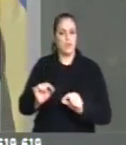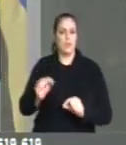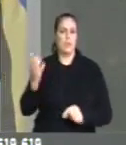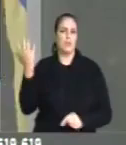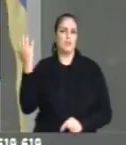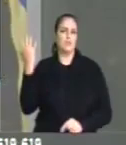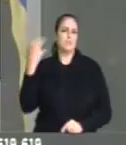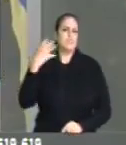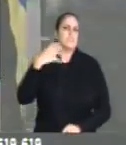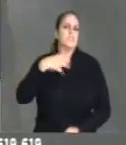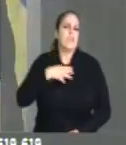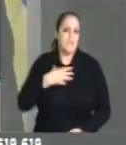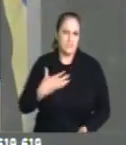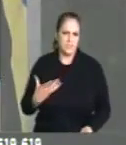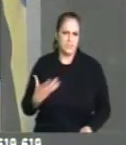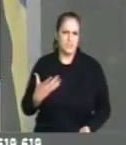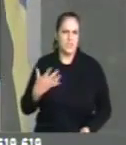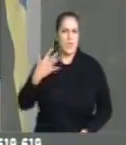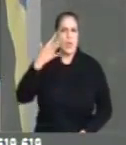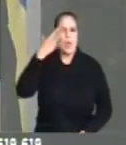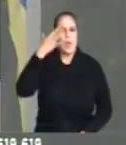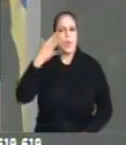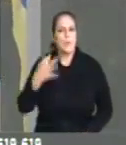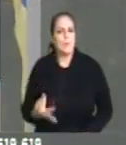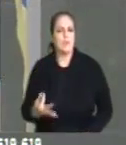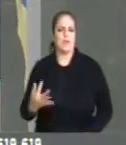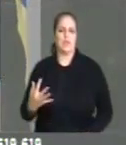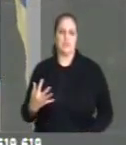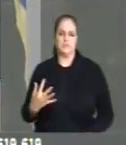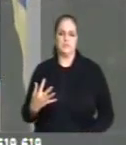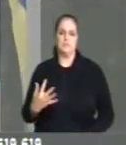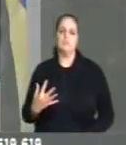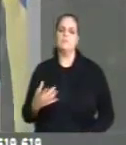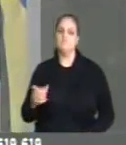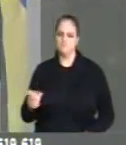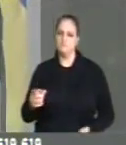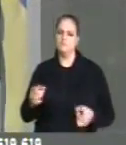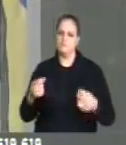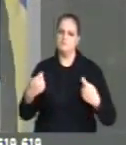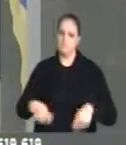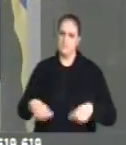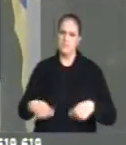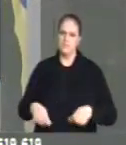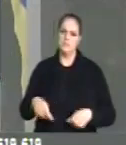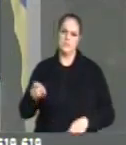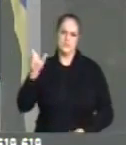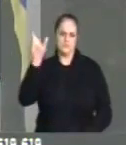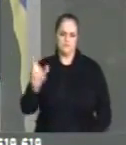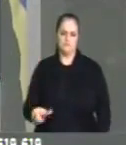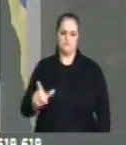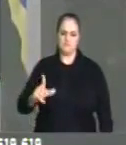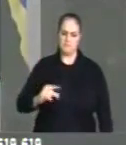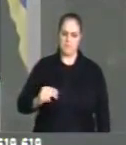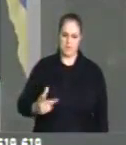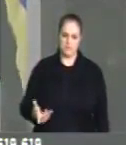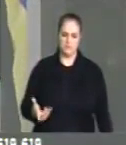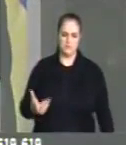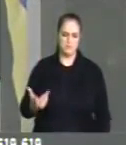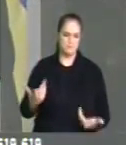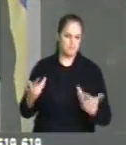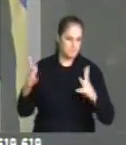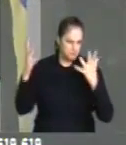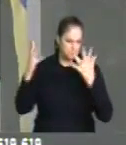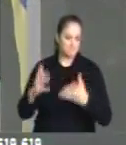sentimos, daquilo que entendemos como homenagem mais do que justa para essa figura ímpar do país.